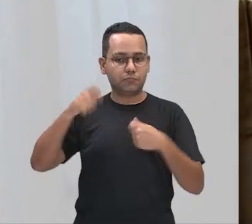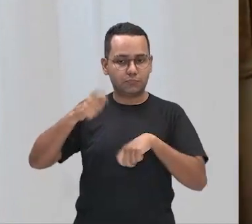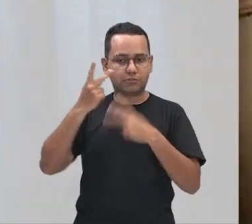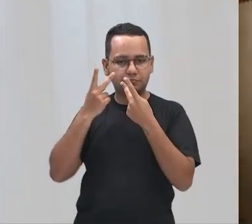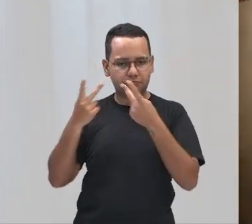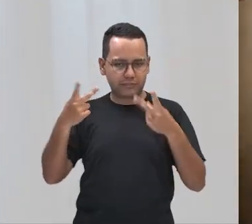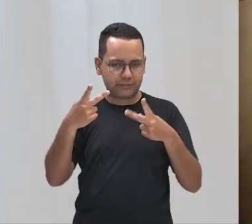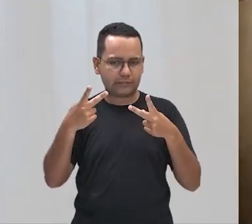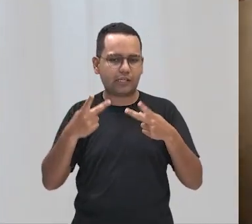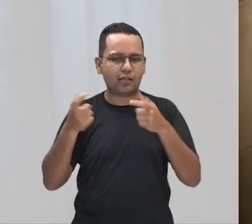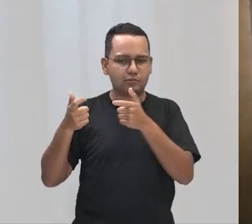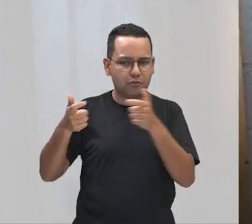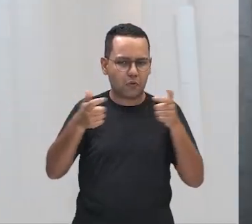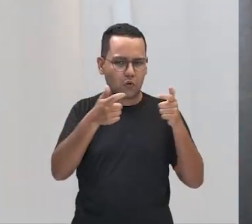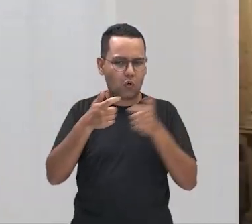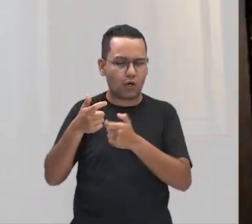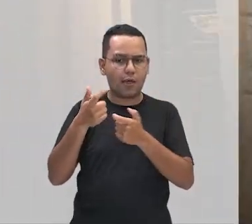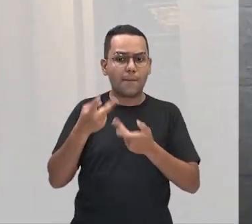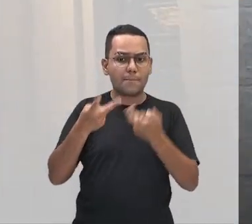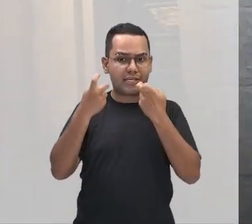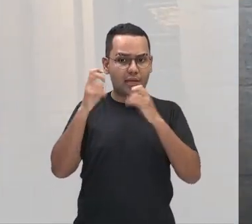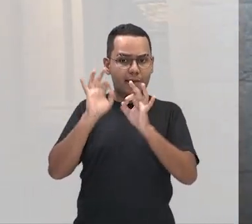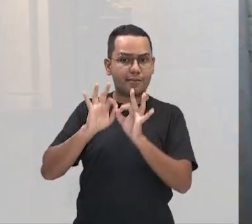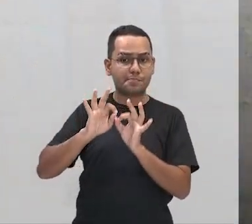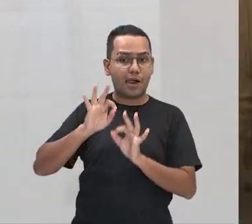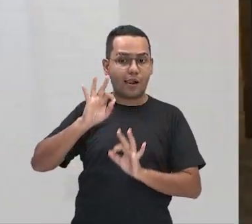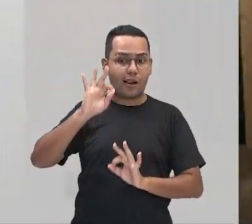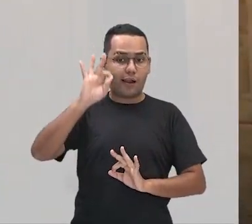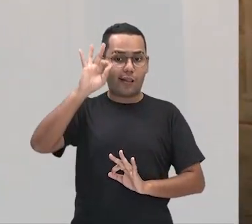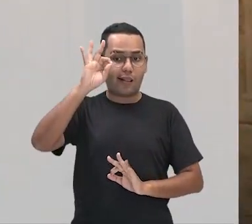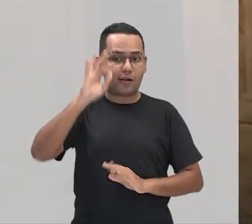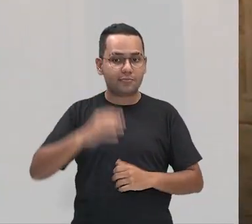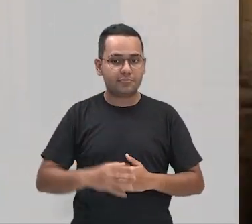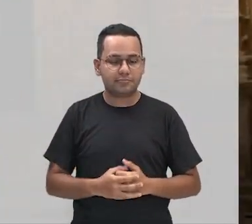É uma catedral bem alta, com o pé direito bem alto.